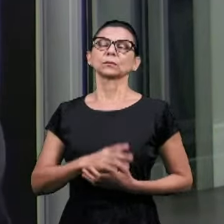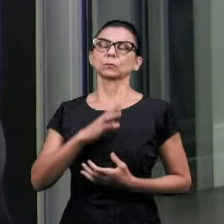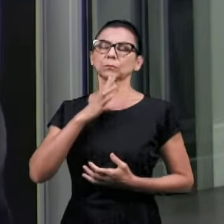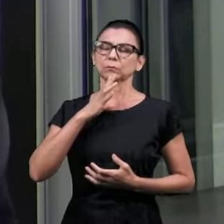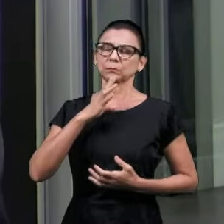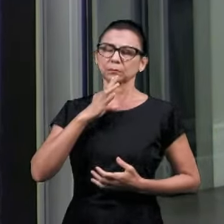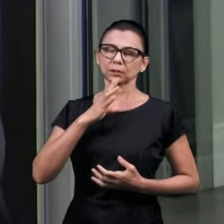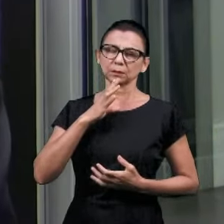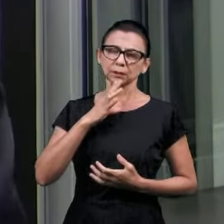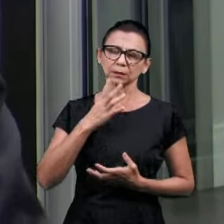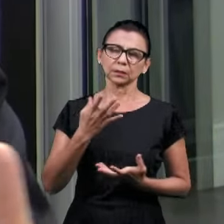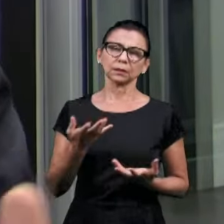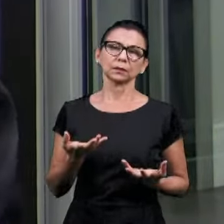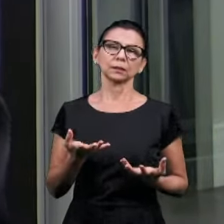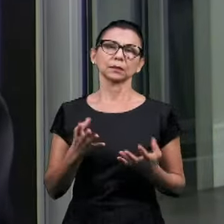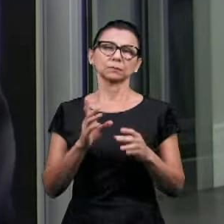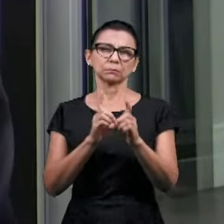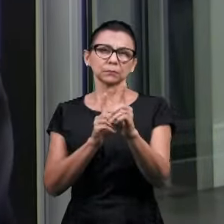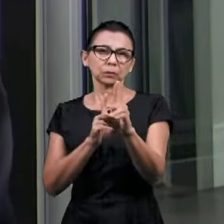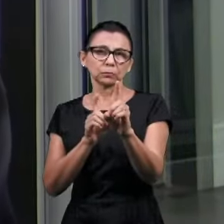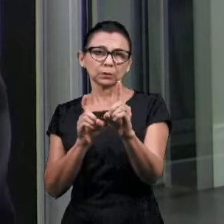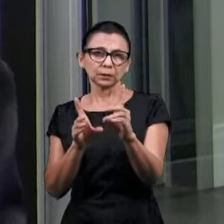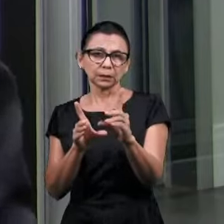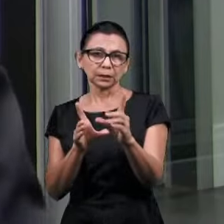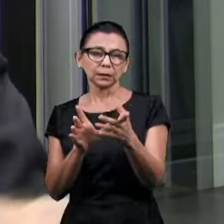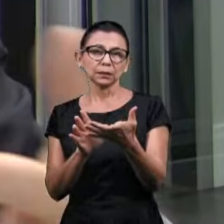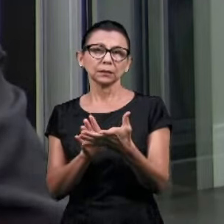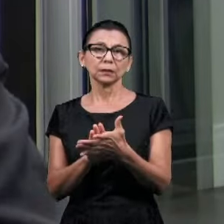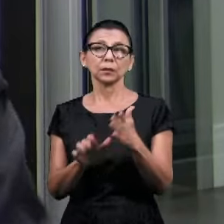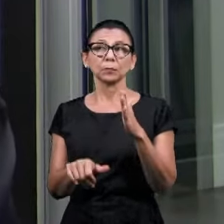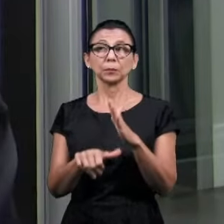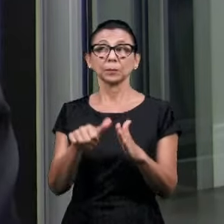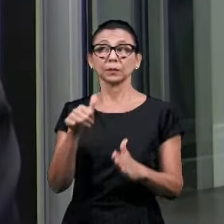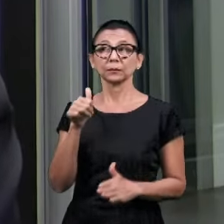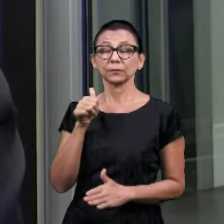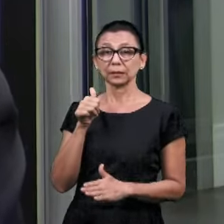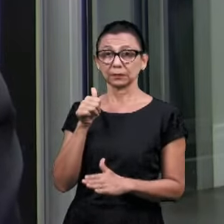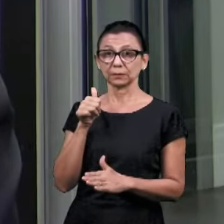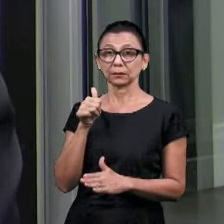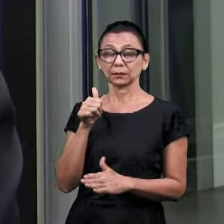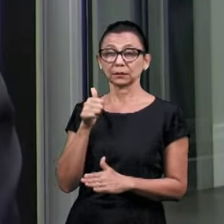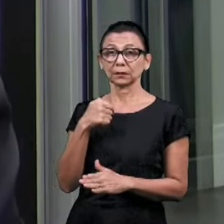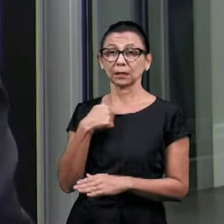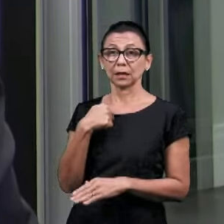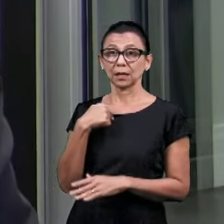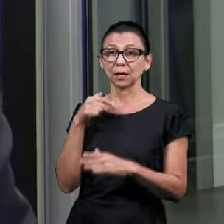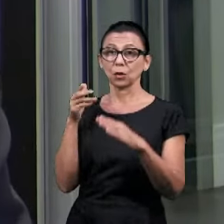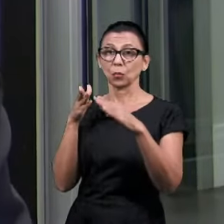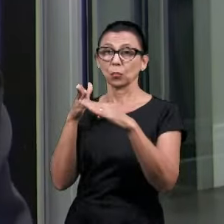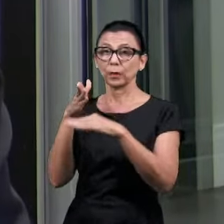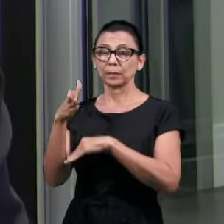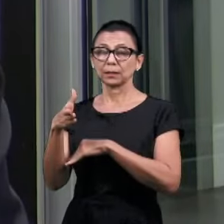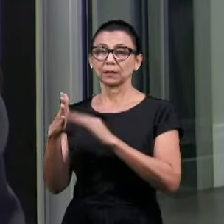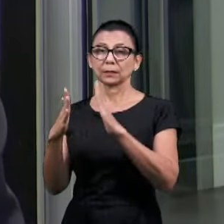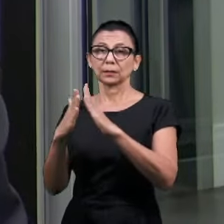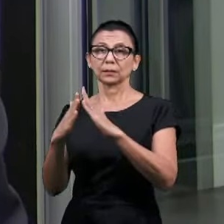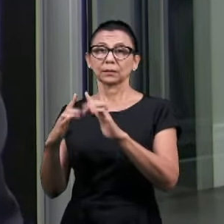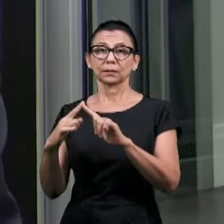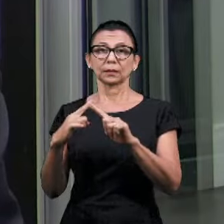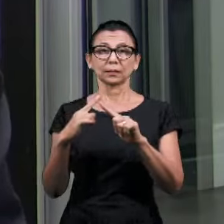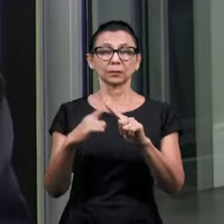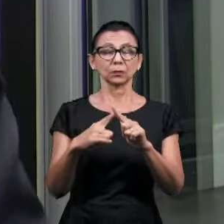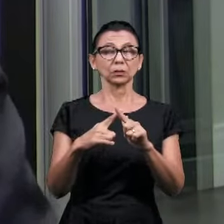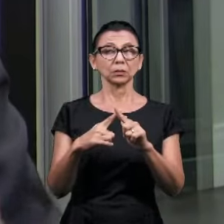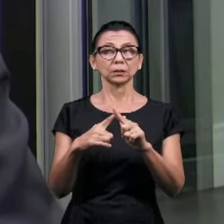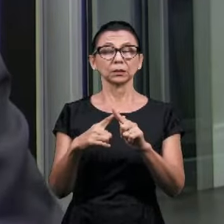conhecendo né, as doutrinas. Quando a primeira vez que eu entrei na igreja de Glória